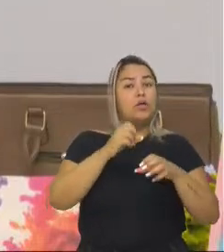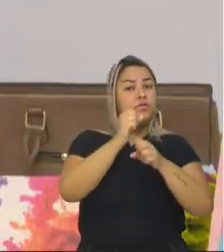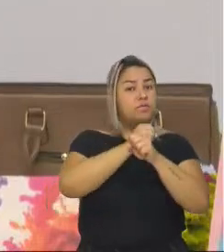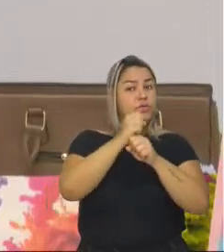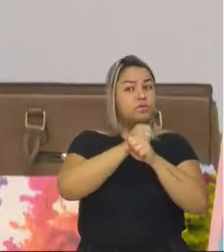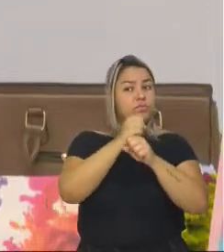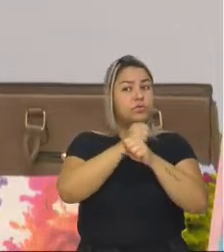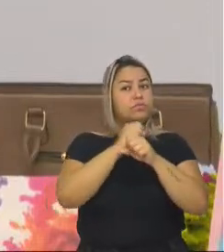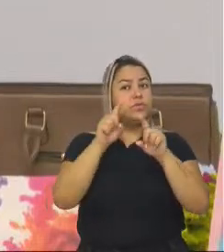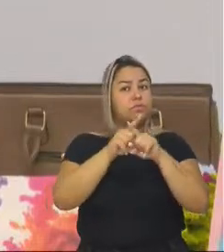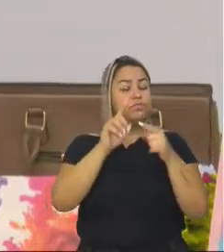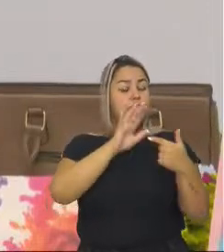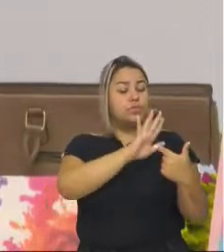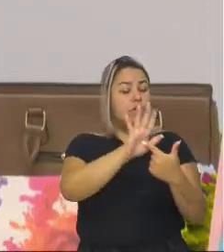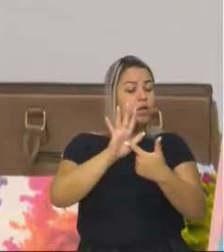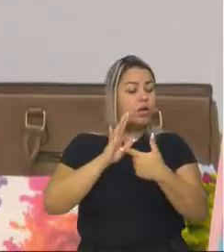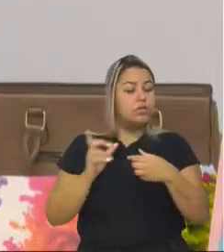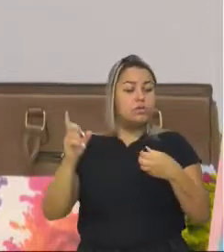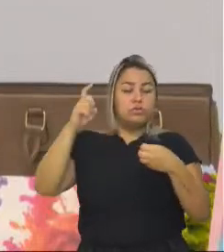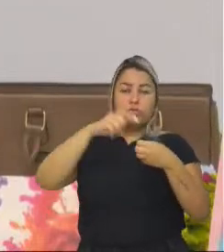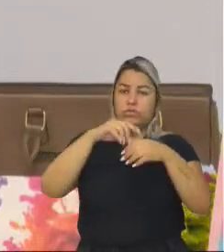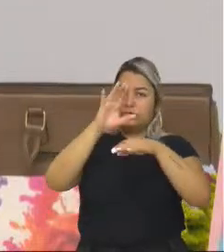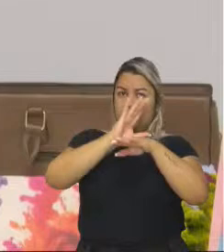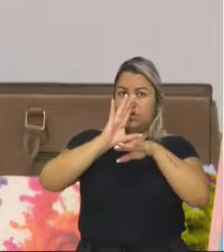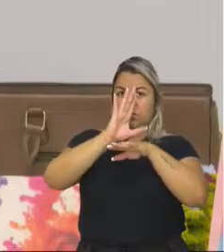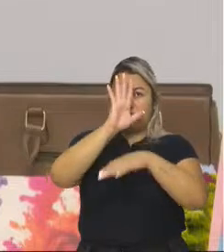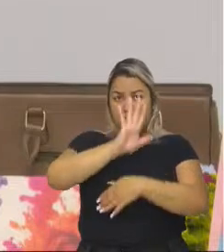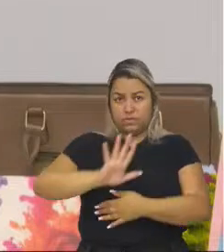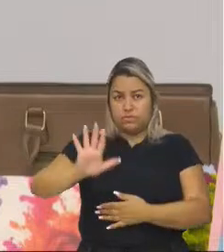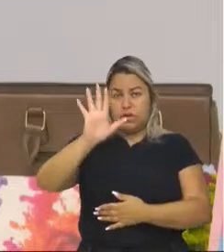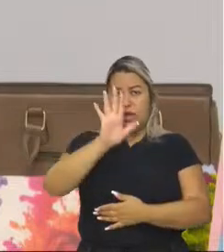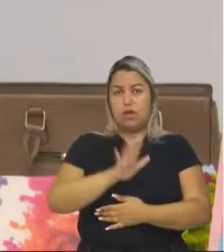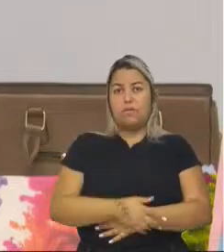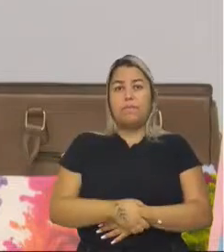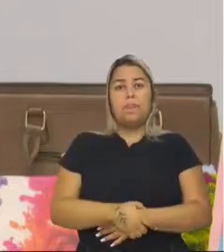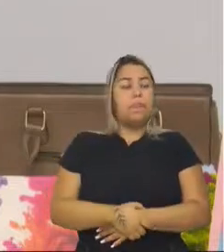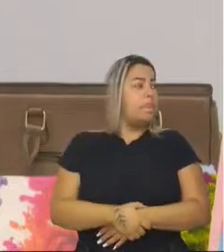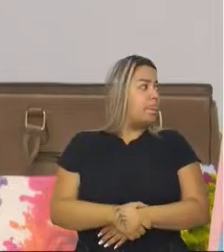queremos apresentar para vocês a retomada do Conselho Nacional. Né?